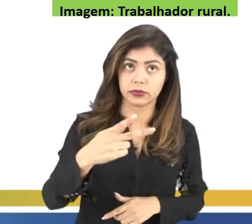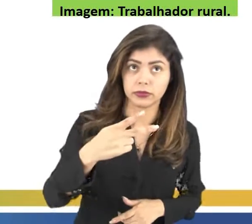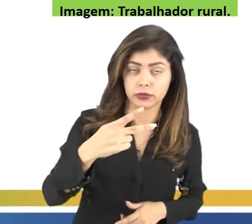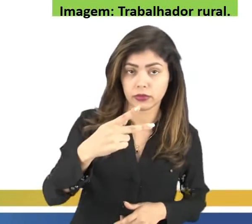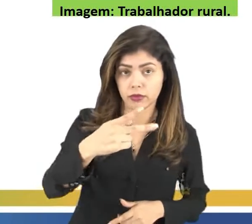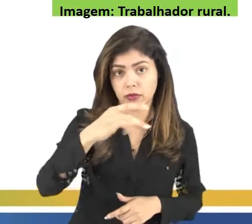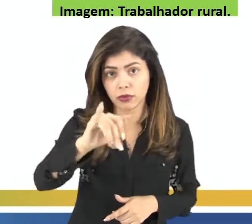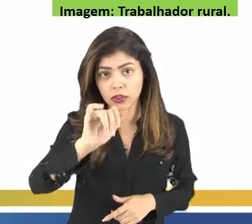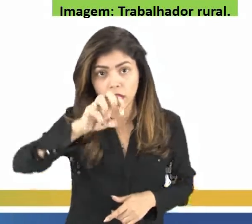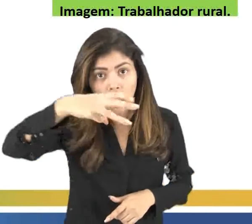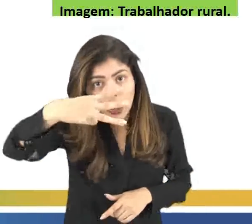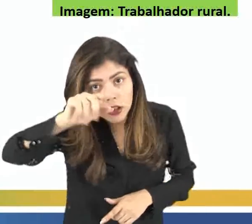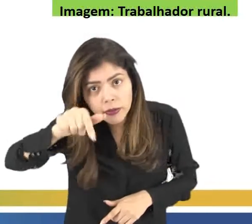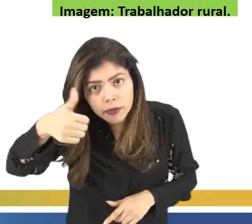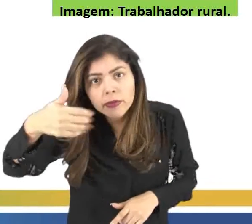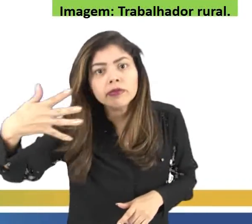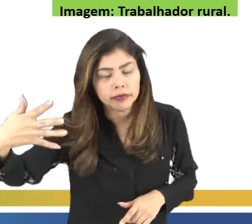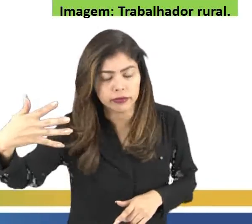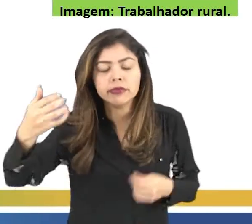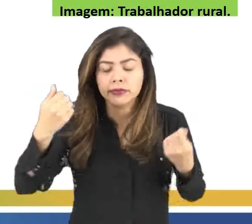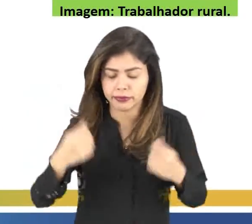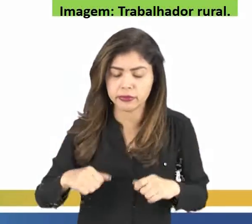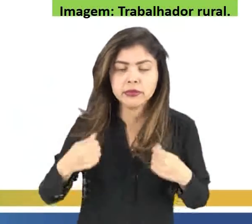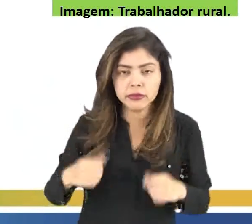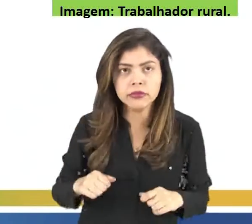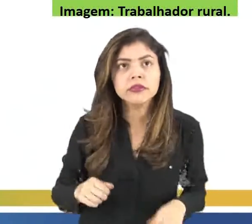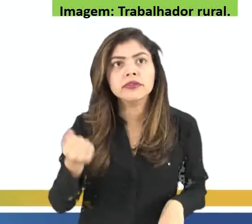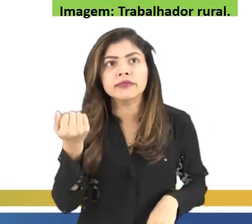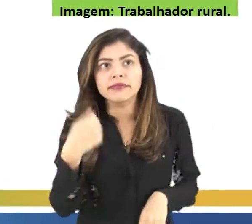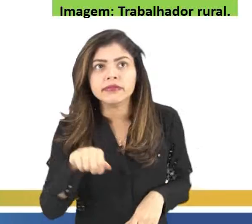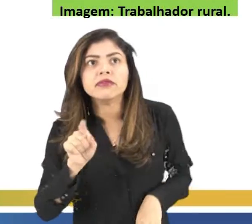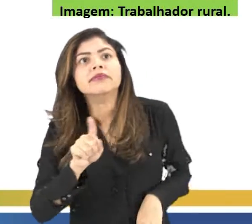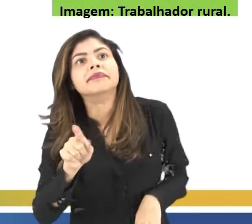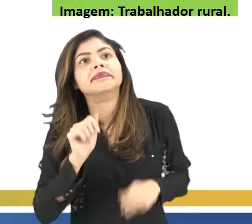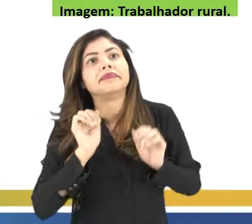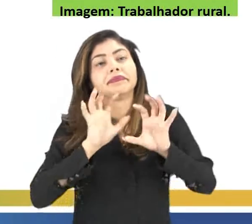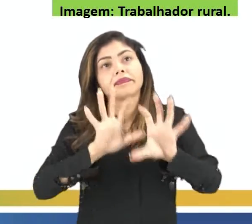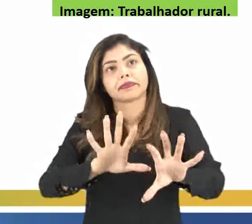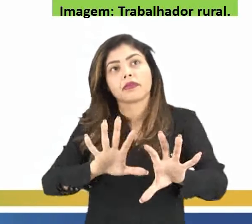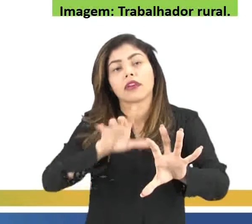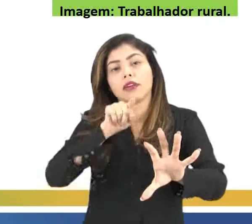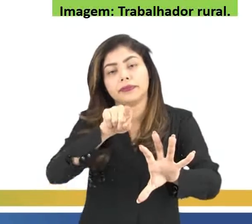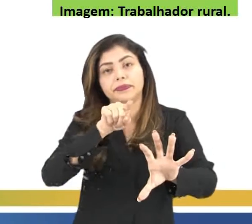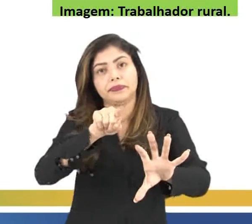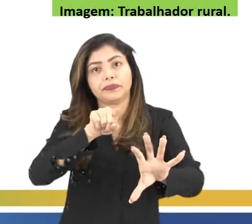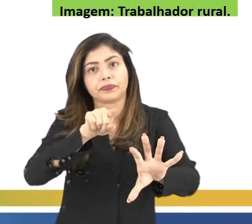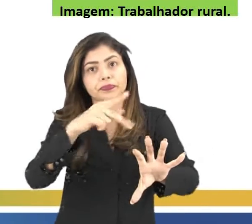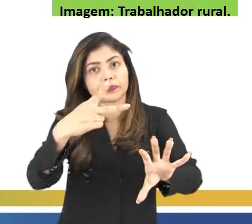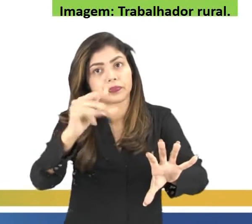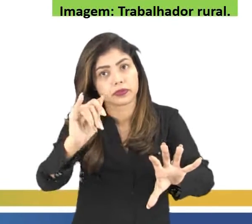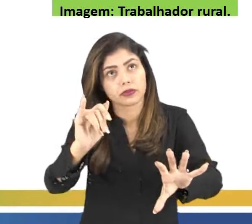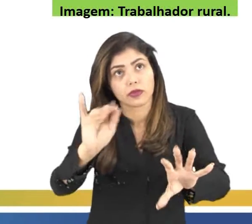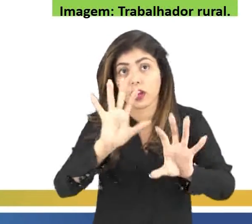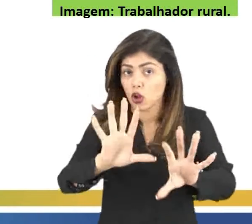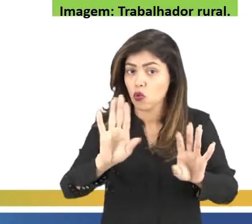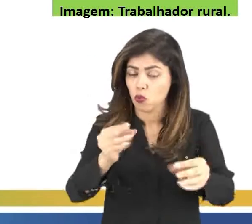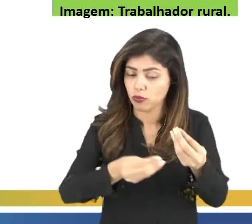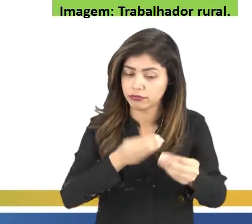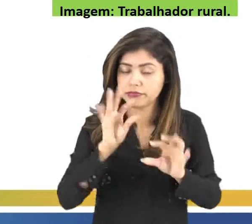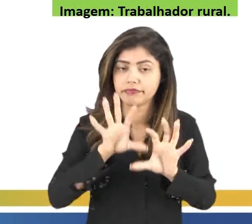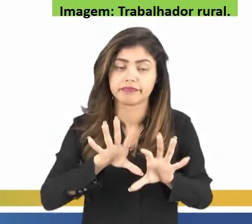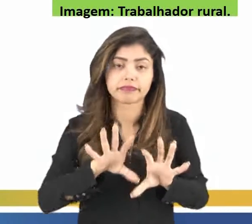a 3,14, caso queira. Caso não, você pode deixar esse π da forma que